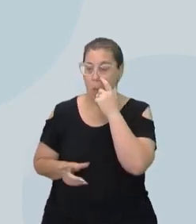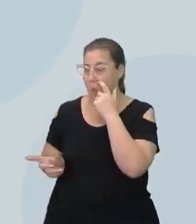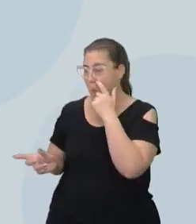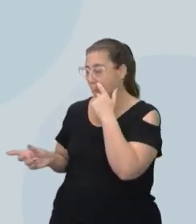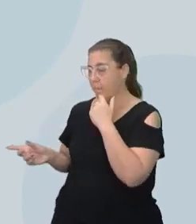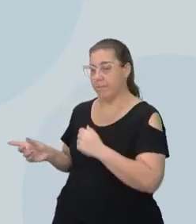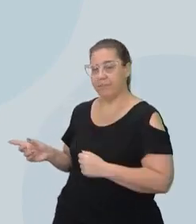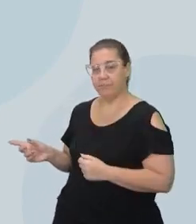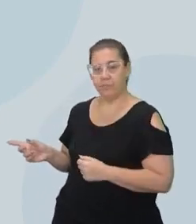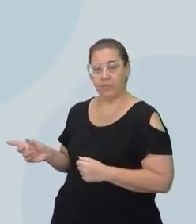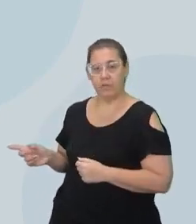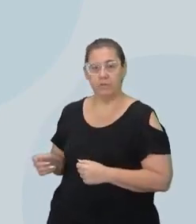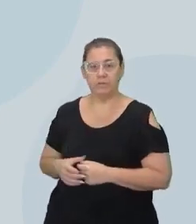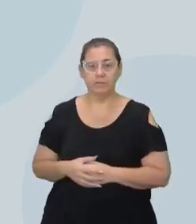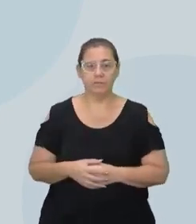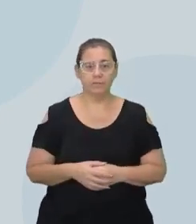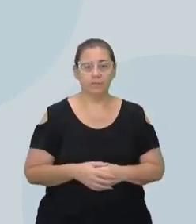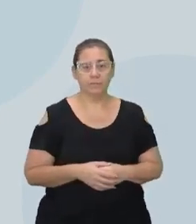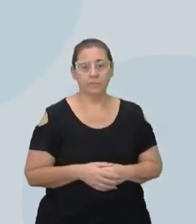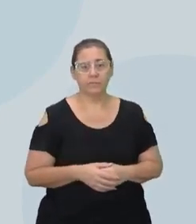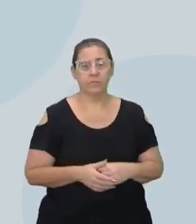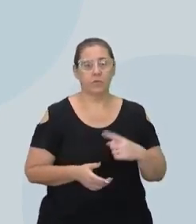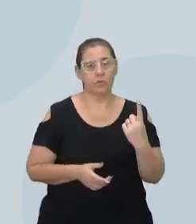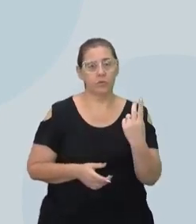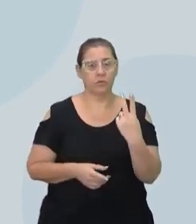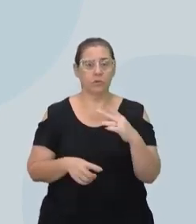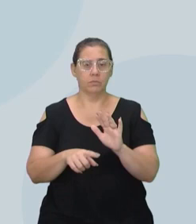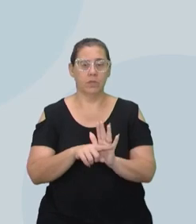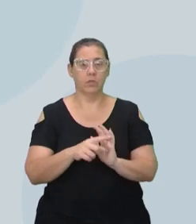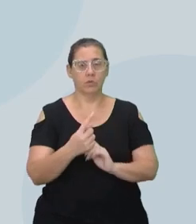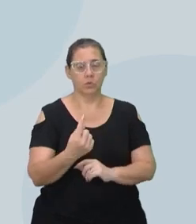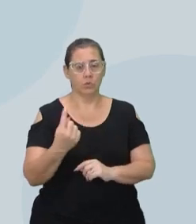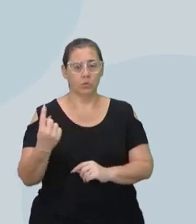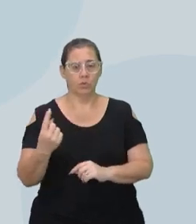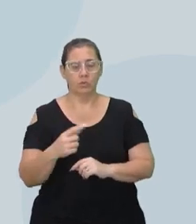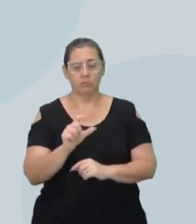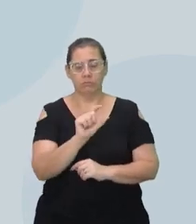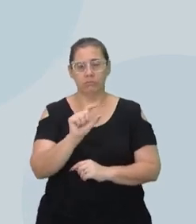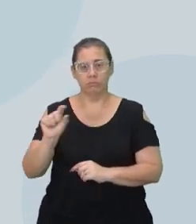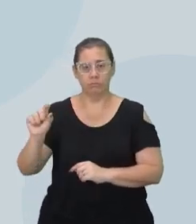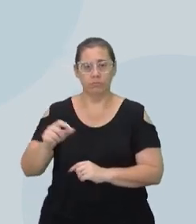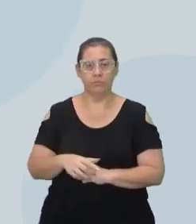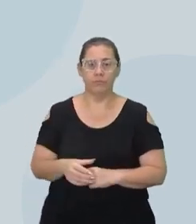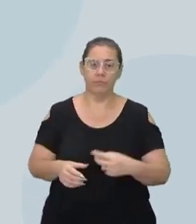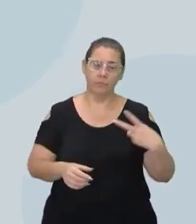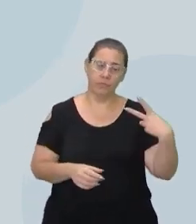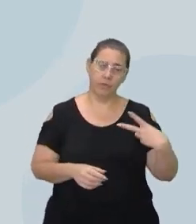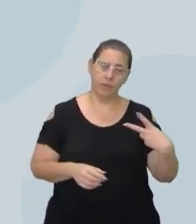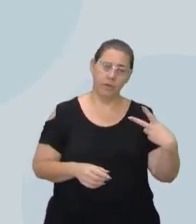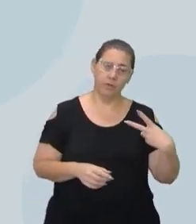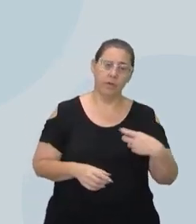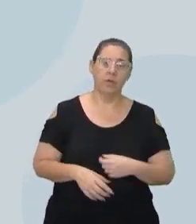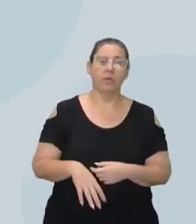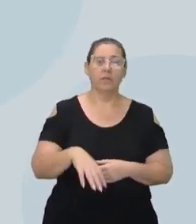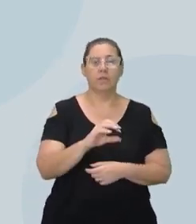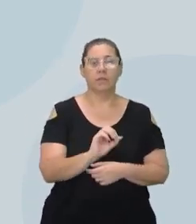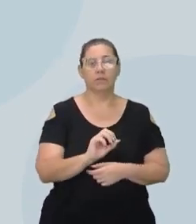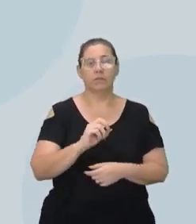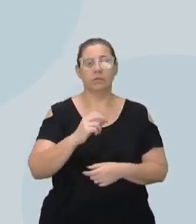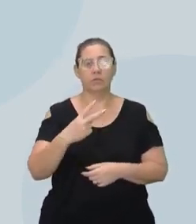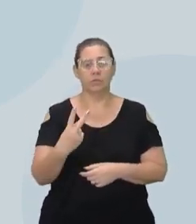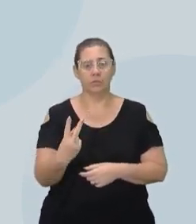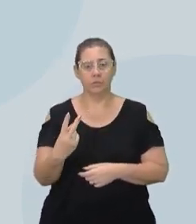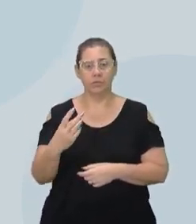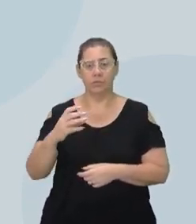ó. 1, 2 menos 1 e 1 na primeira linha. Na segunda linha vai ficar